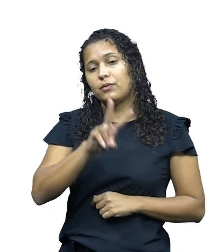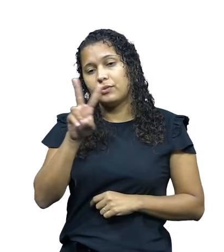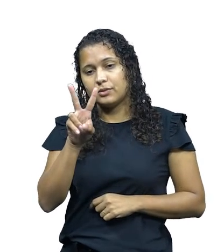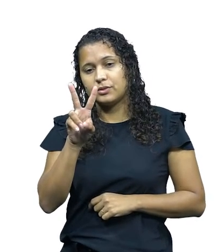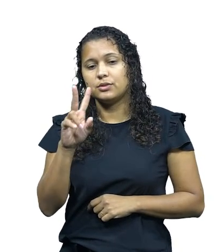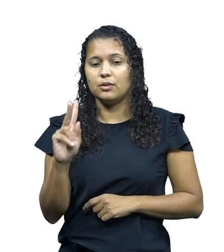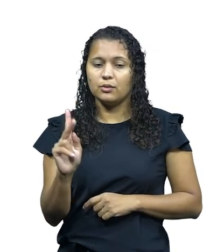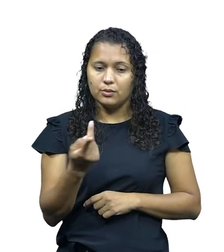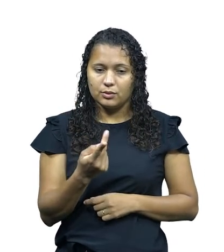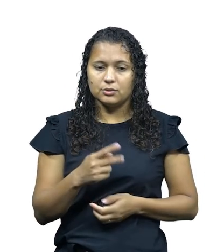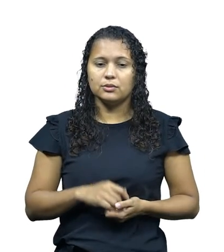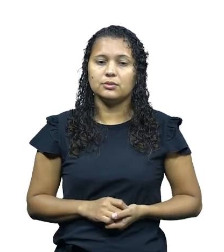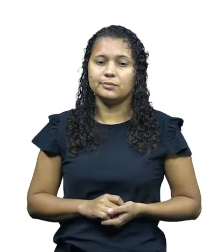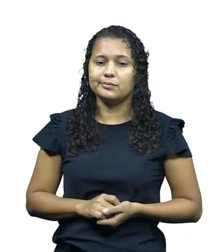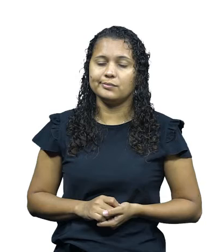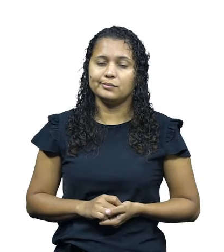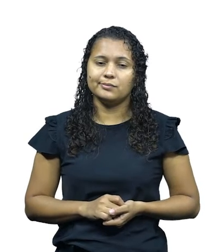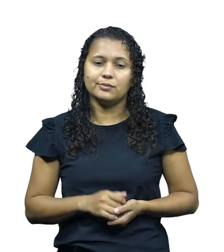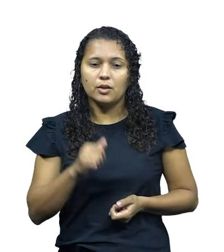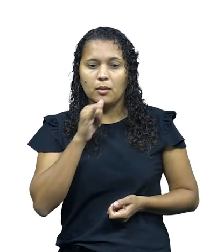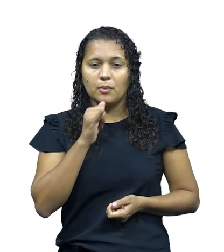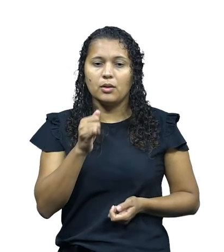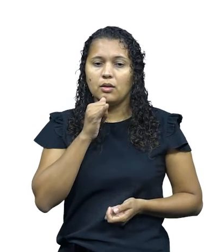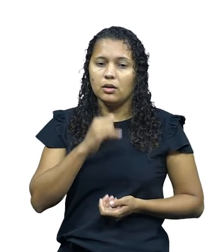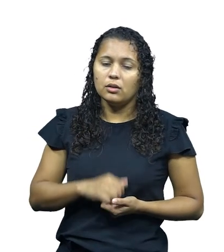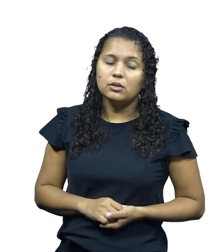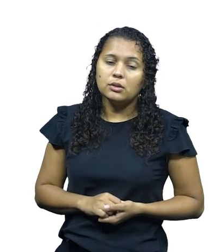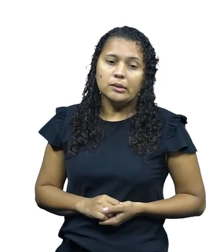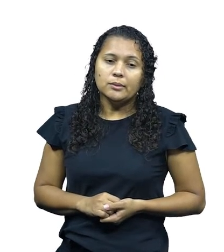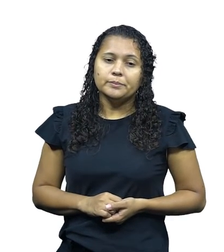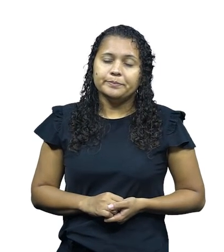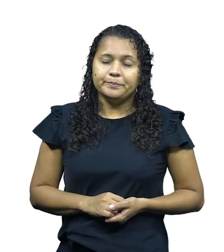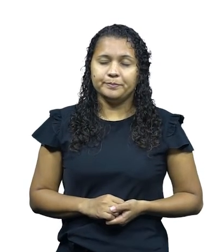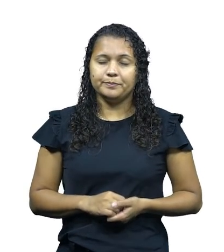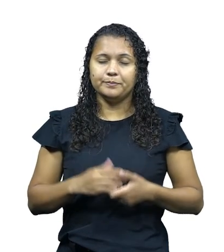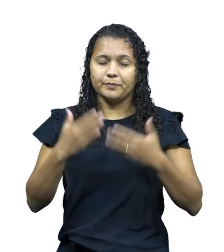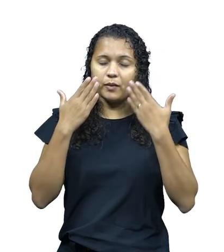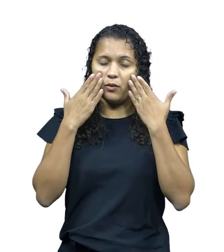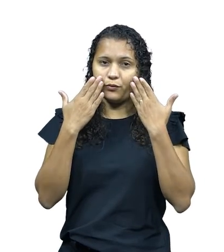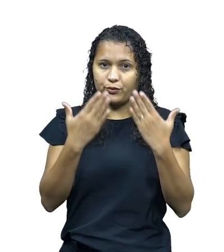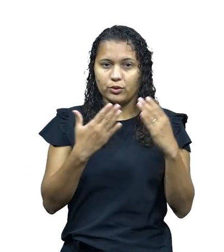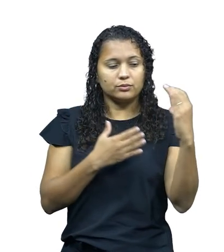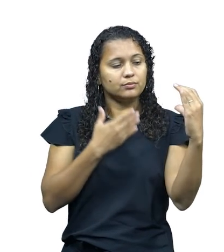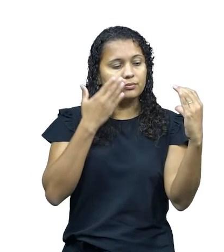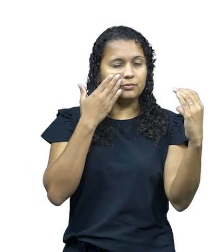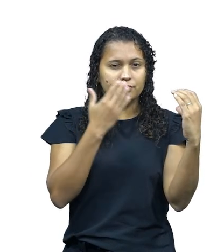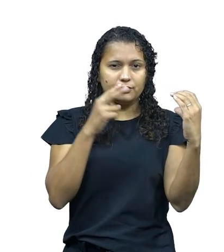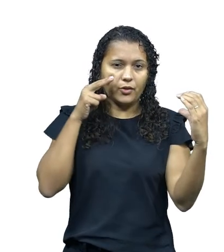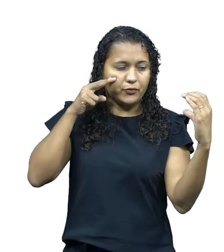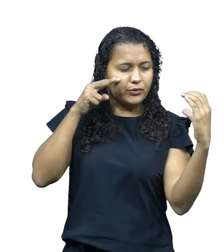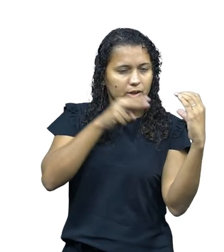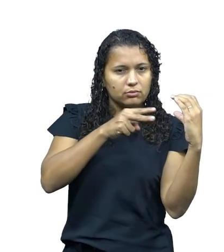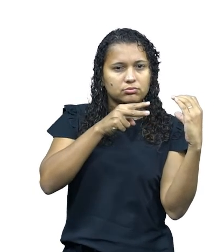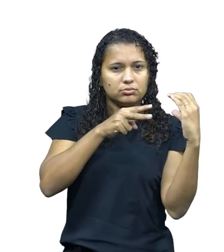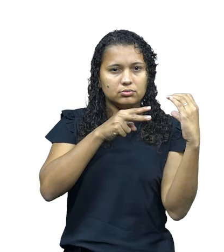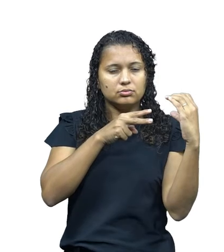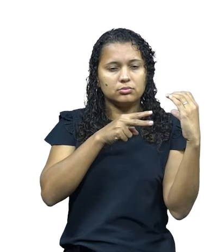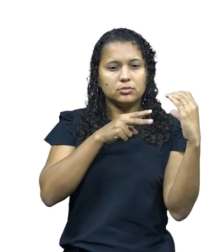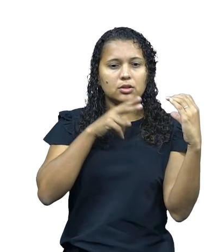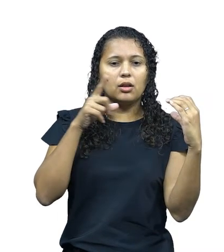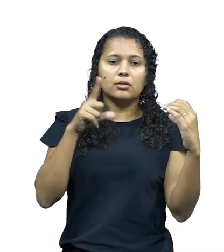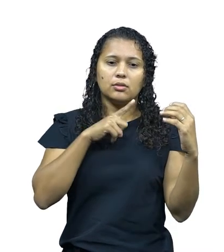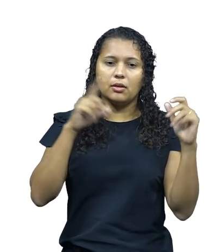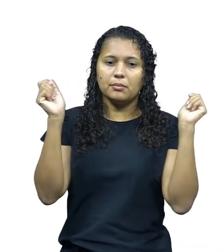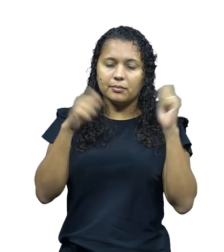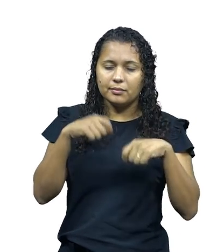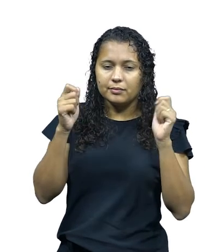vertical e quanto a superior, a horizontal. Na vista frontal, quando o observador ele